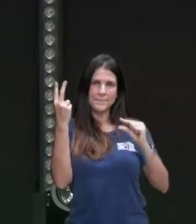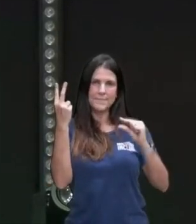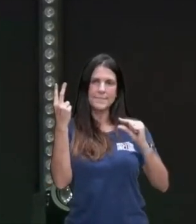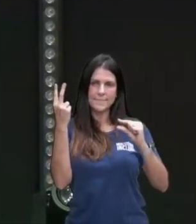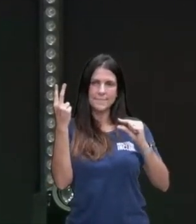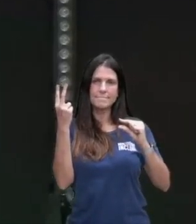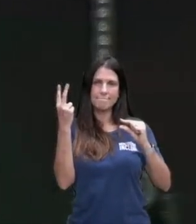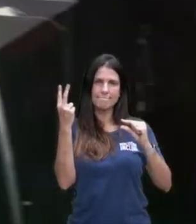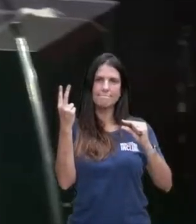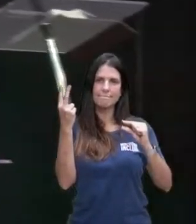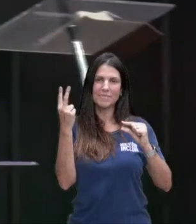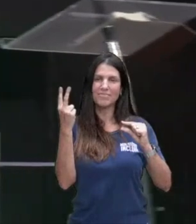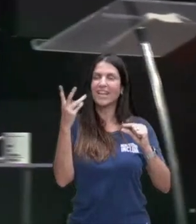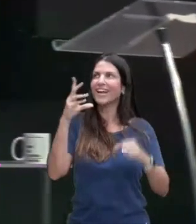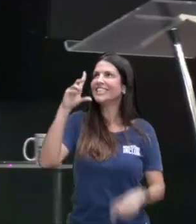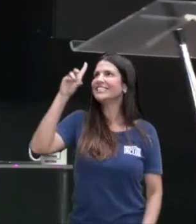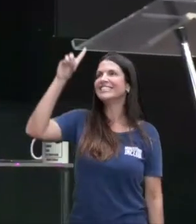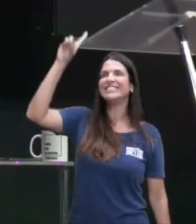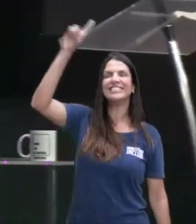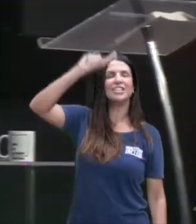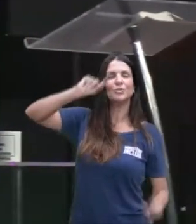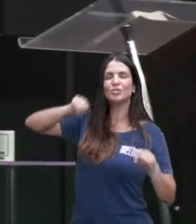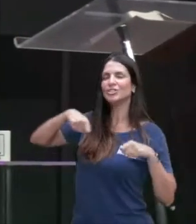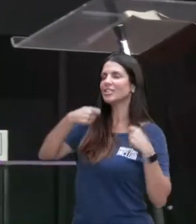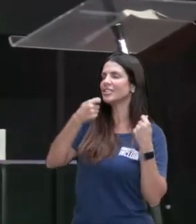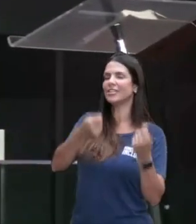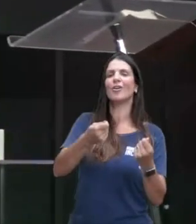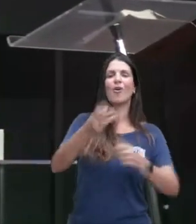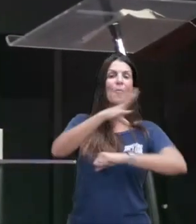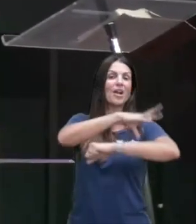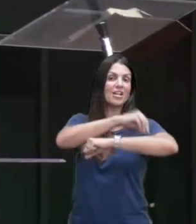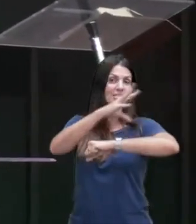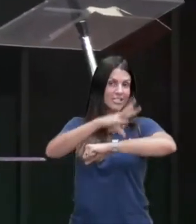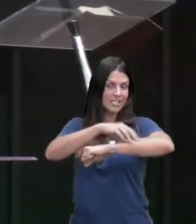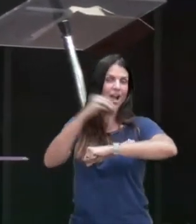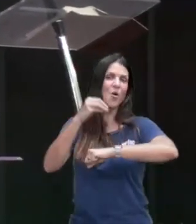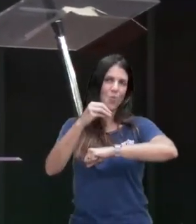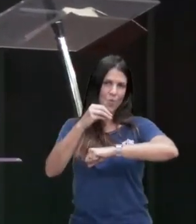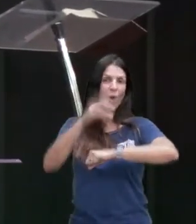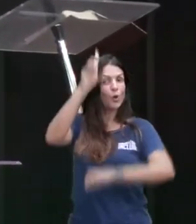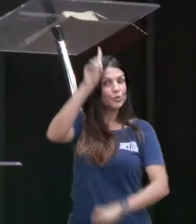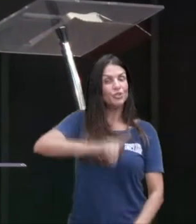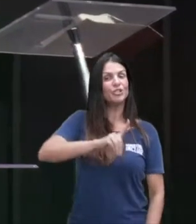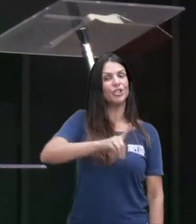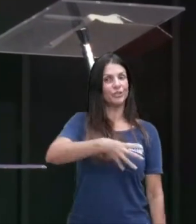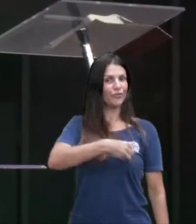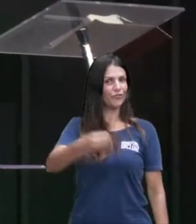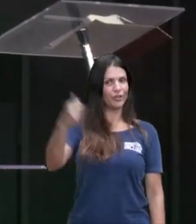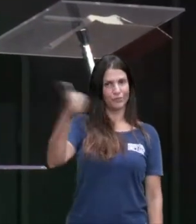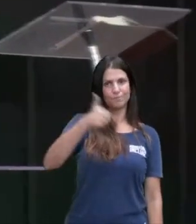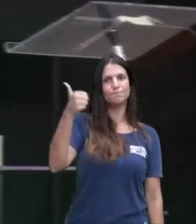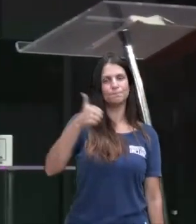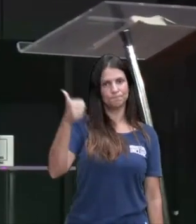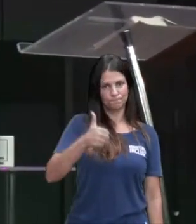e foi Deus que deu para Esaú a primogenitura a condição de filho mais velho liderança